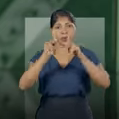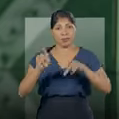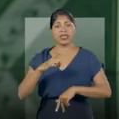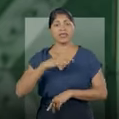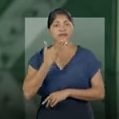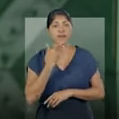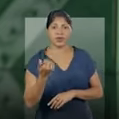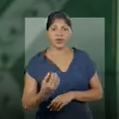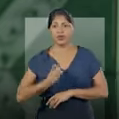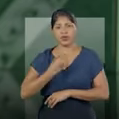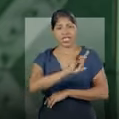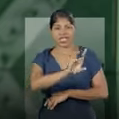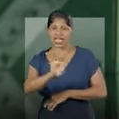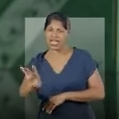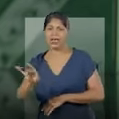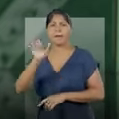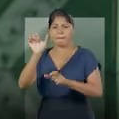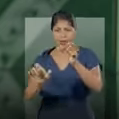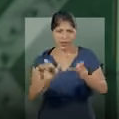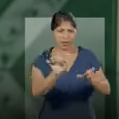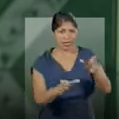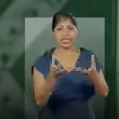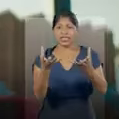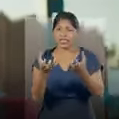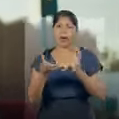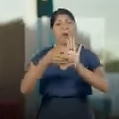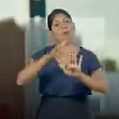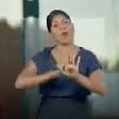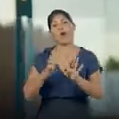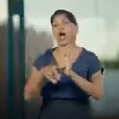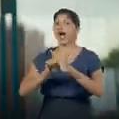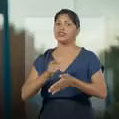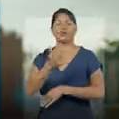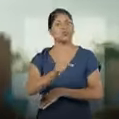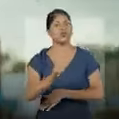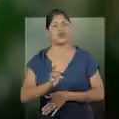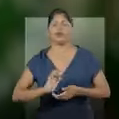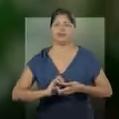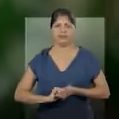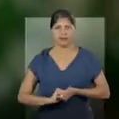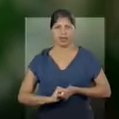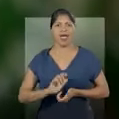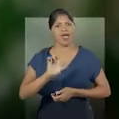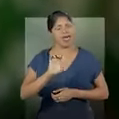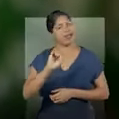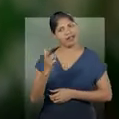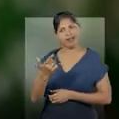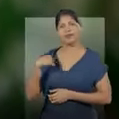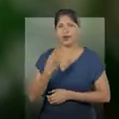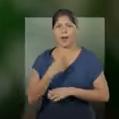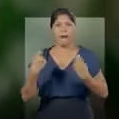melhorias da vida de muitas pessoas que queriam essa oportunidade e não tinha como. É claro,